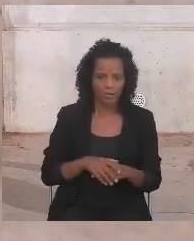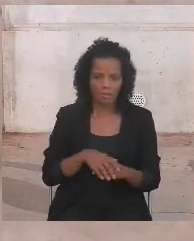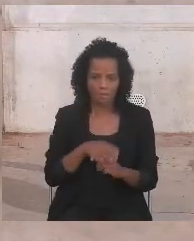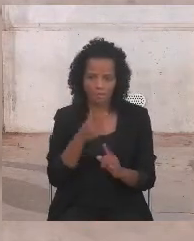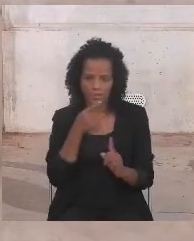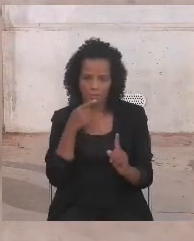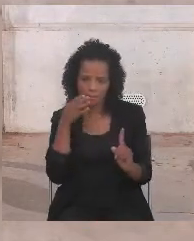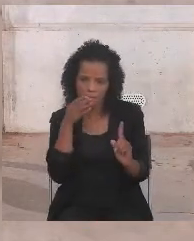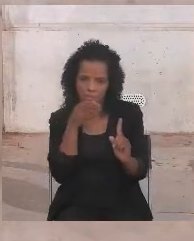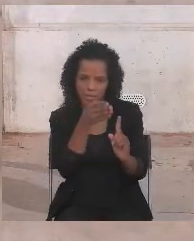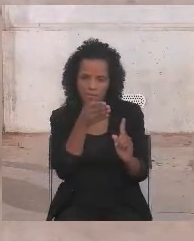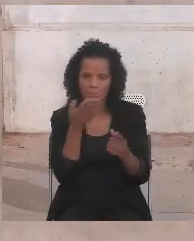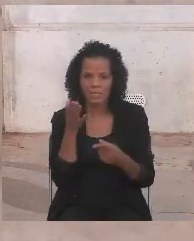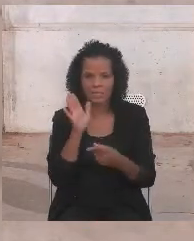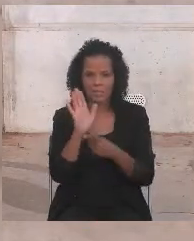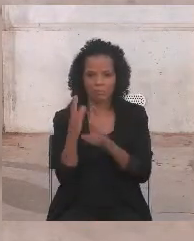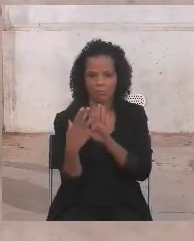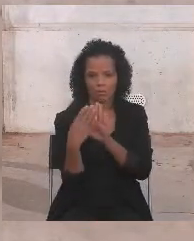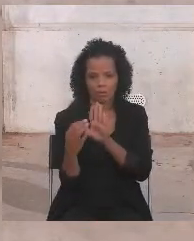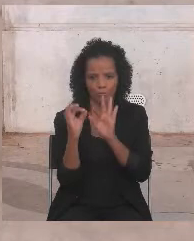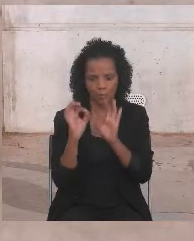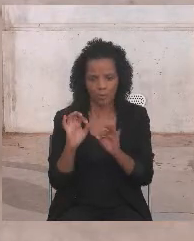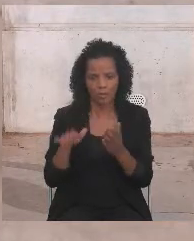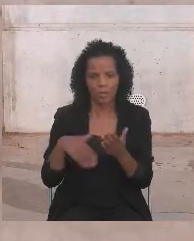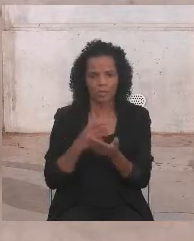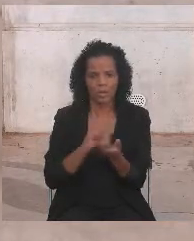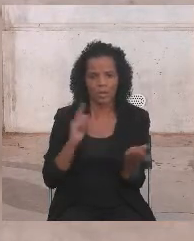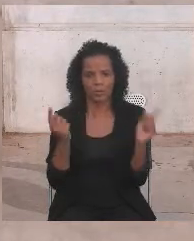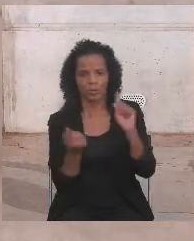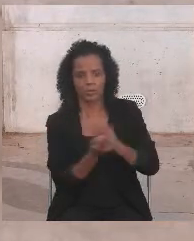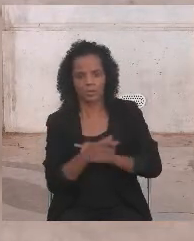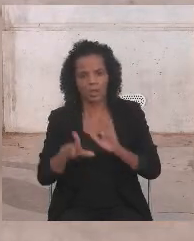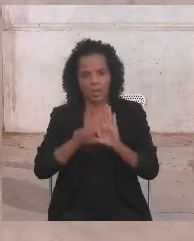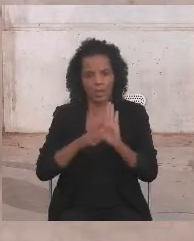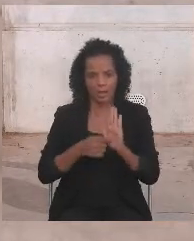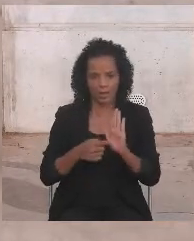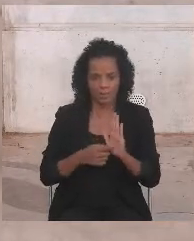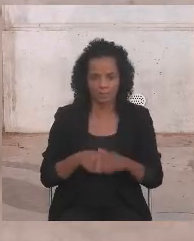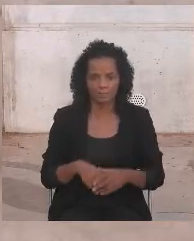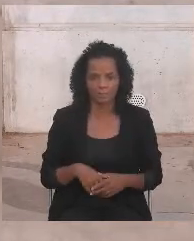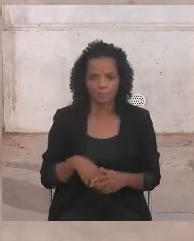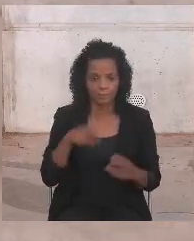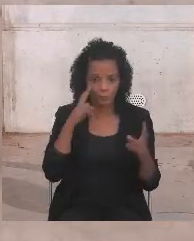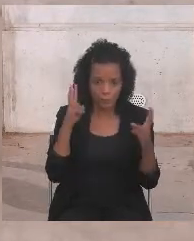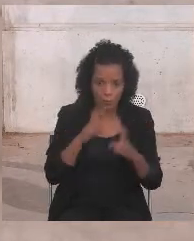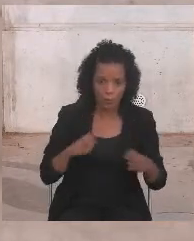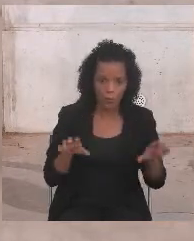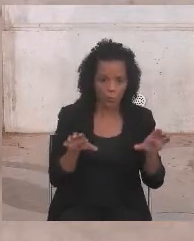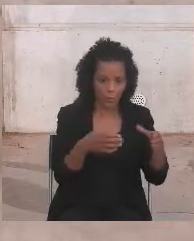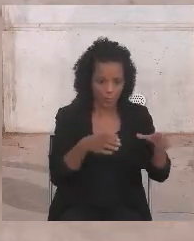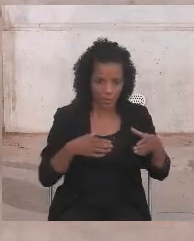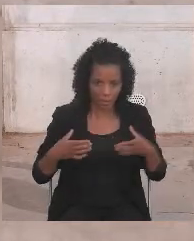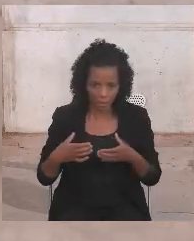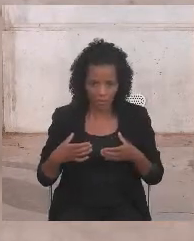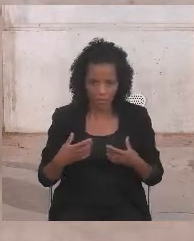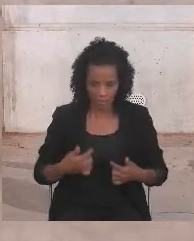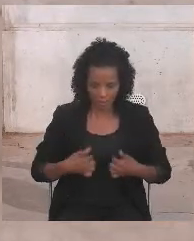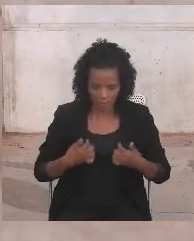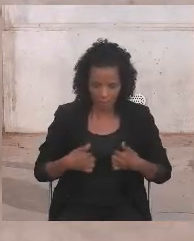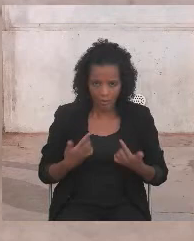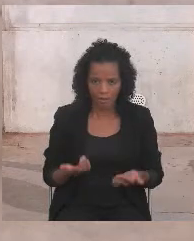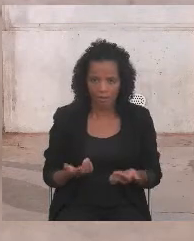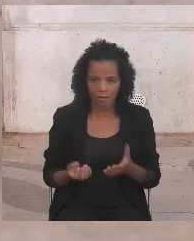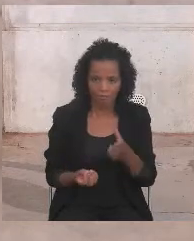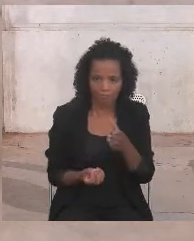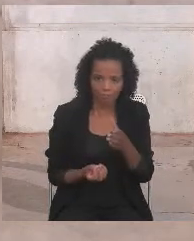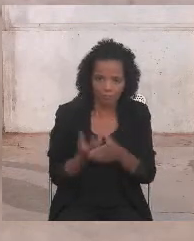rigor exemplos concretos que contradizem esta lei. Descobriu comunidades que foram capazes